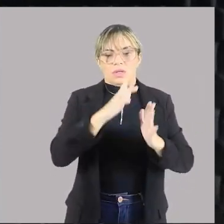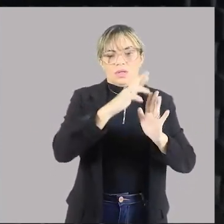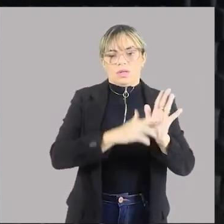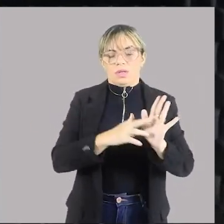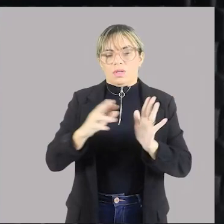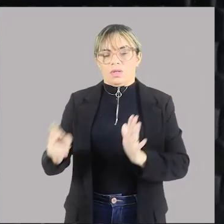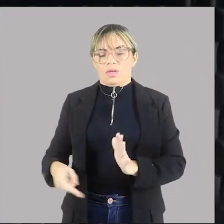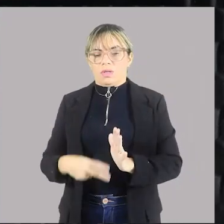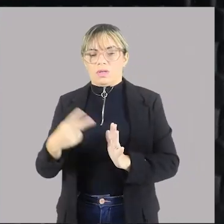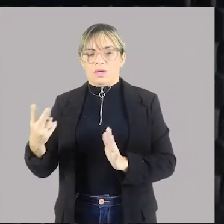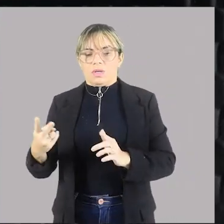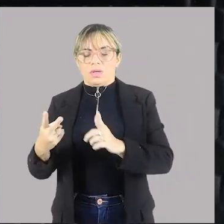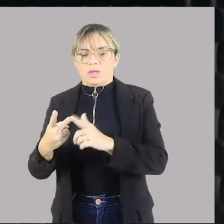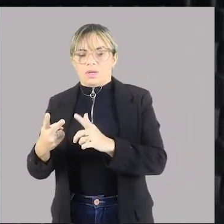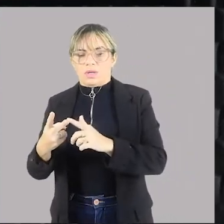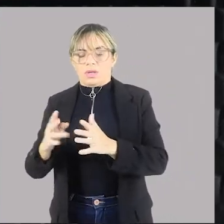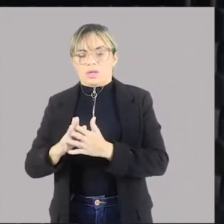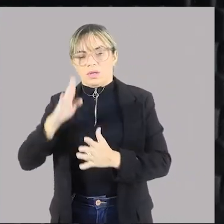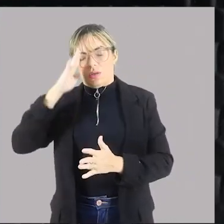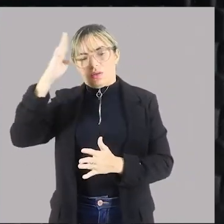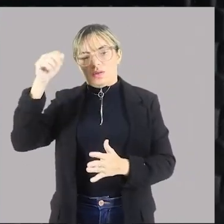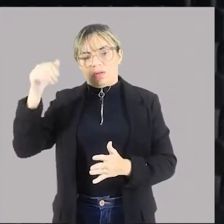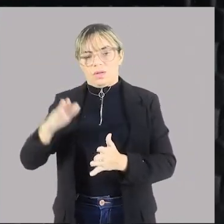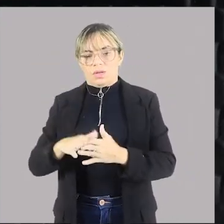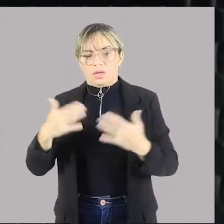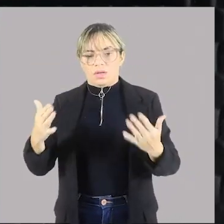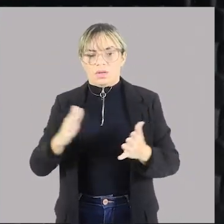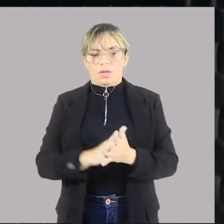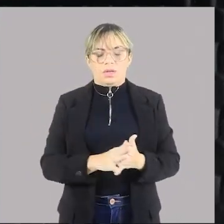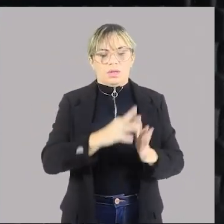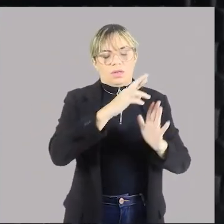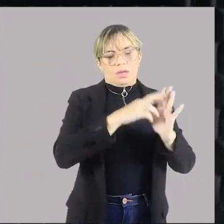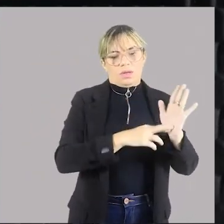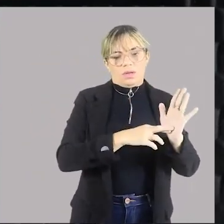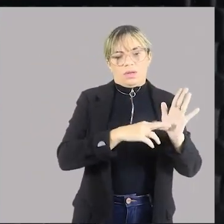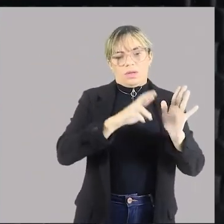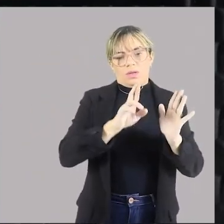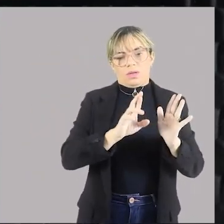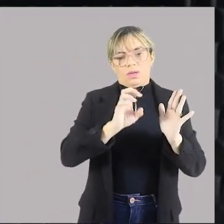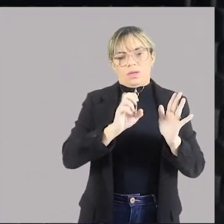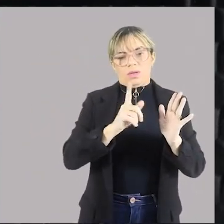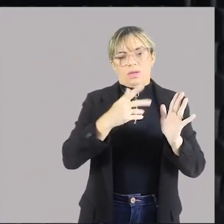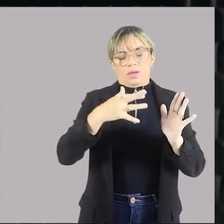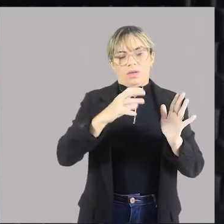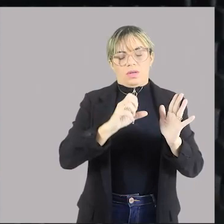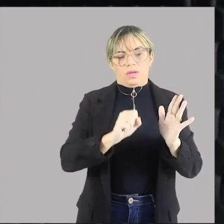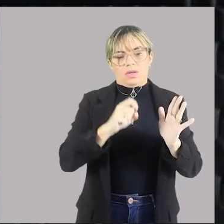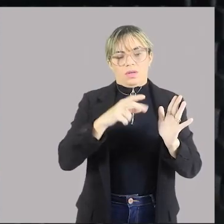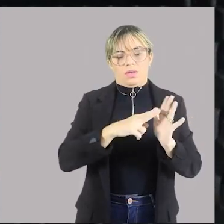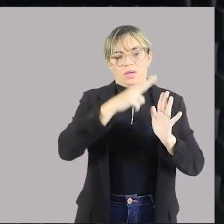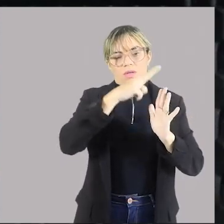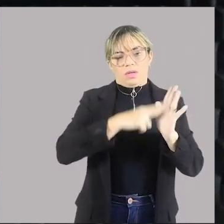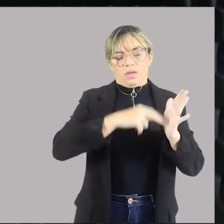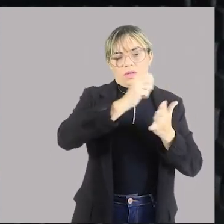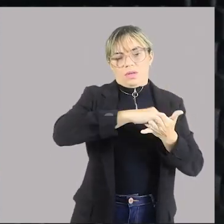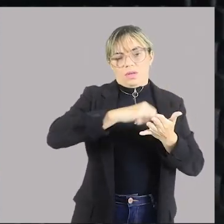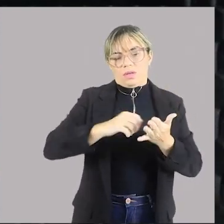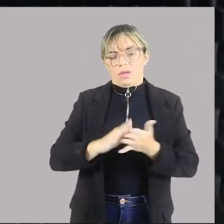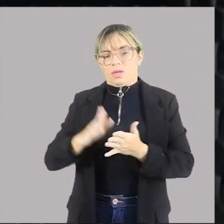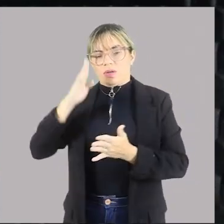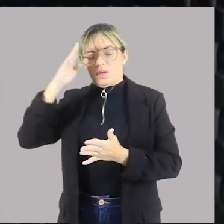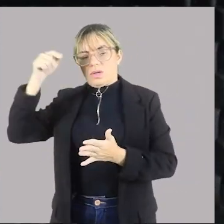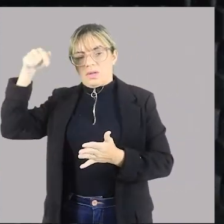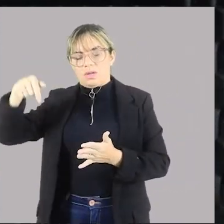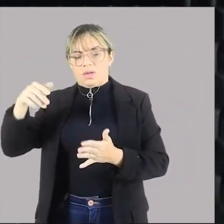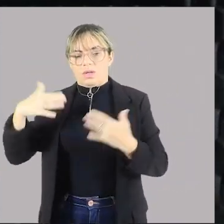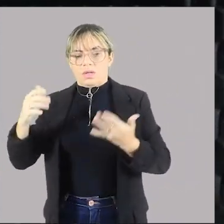e a espécie princípios, perfeito? Regras, portanto, são aquelas normas escritas, e princípios podem